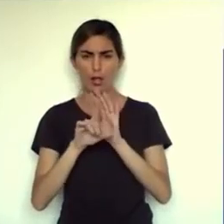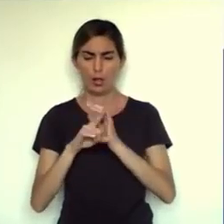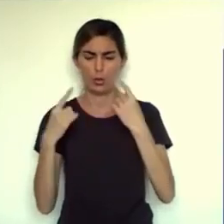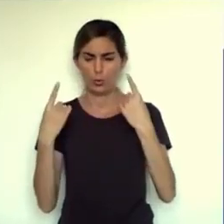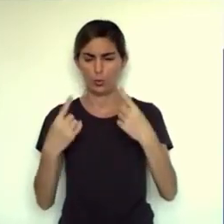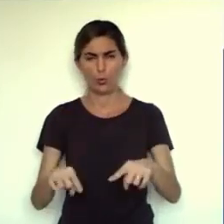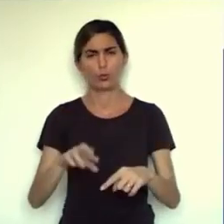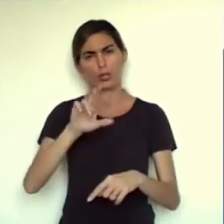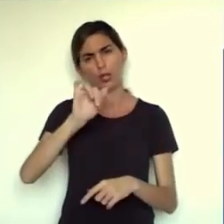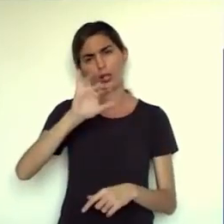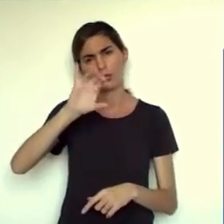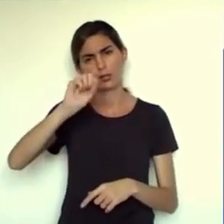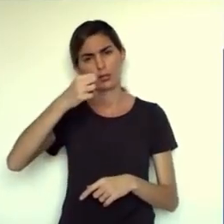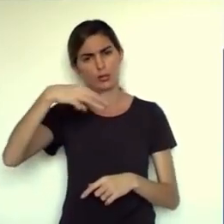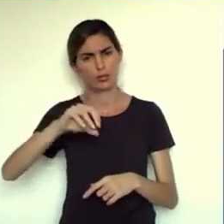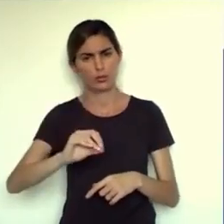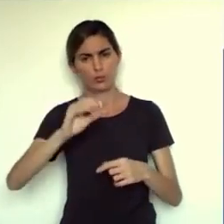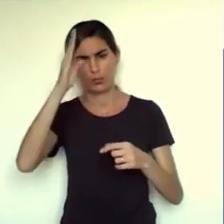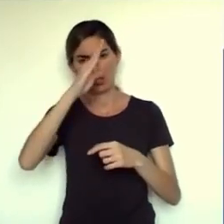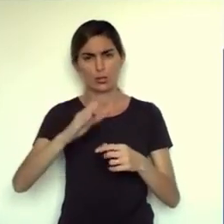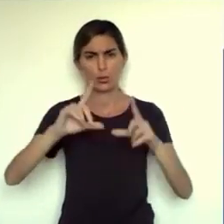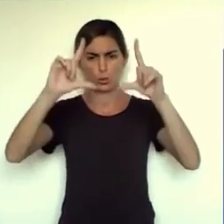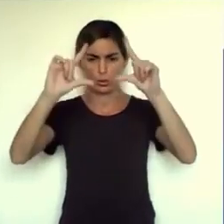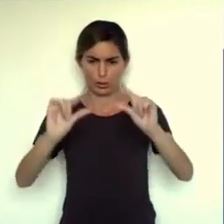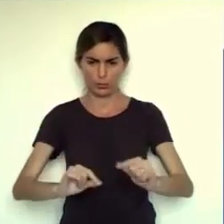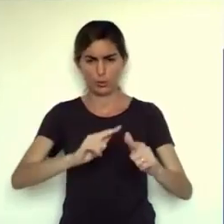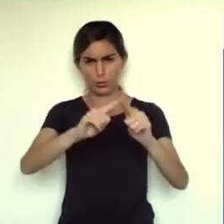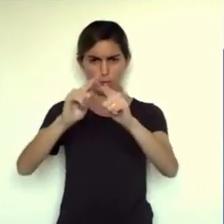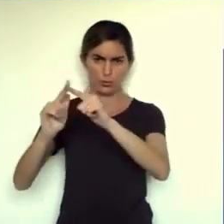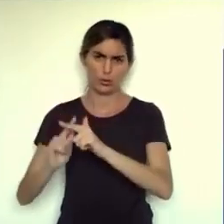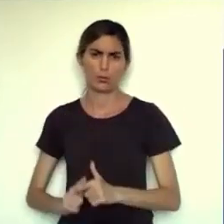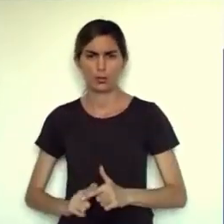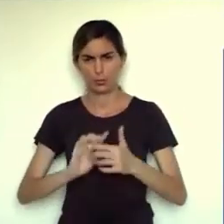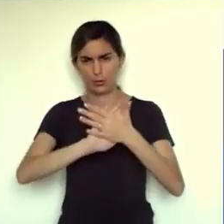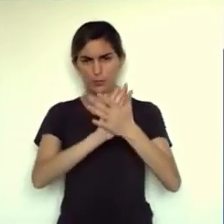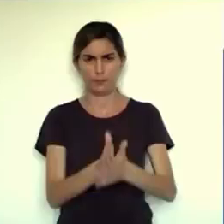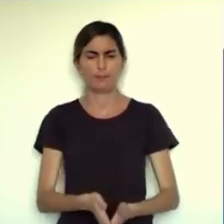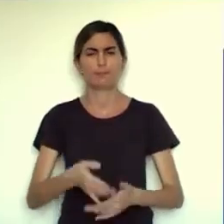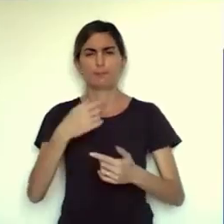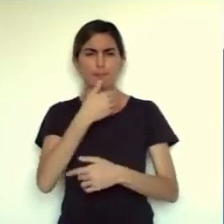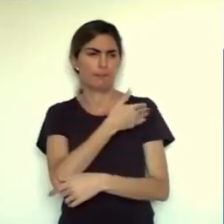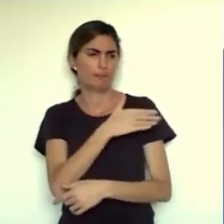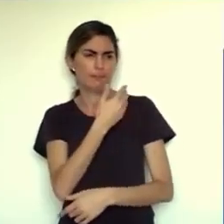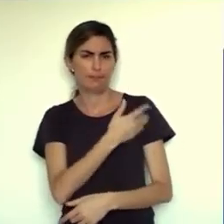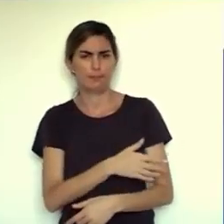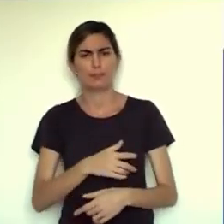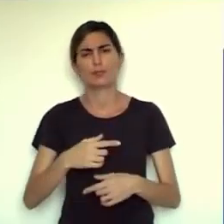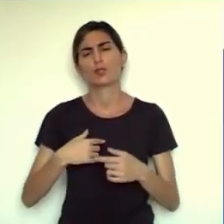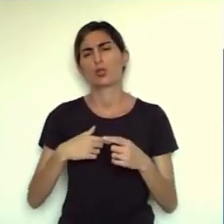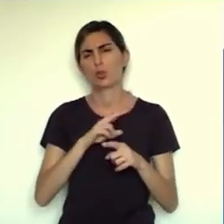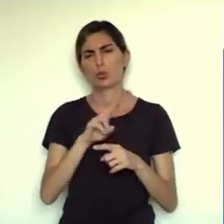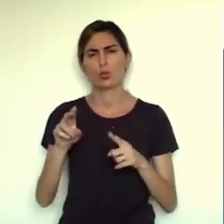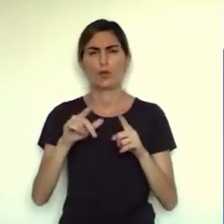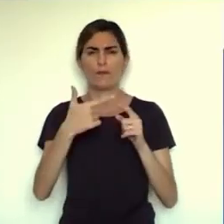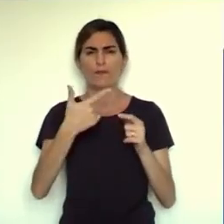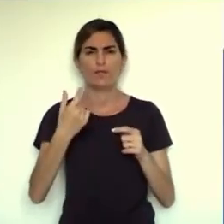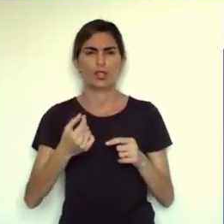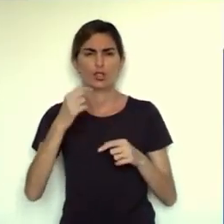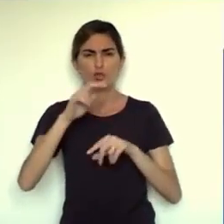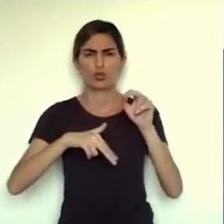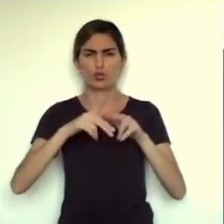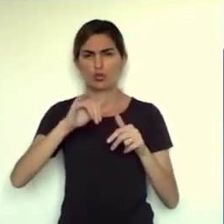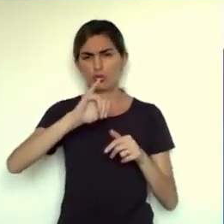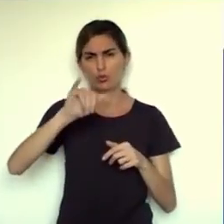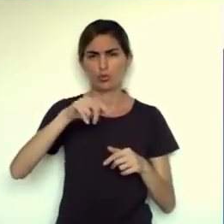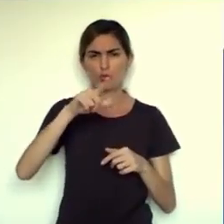Lei contra o Racismo do Brasil, não é? Com o intuito de sanar esses problemas relacionados à prática de racismo, sanciona-se em 20 de